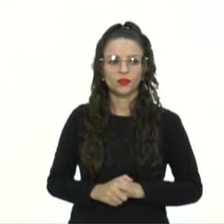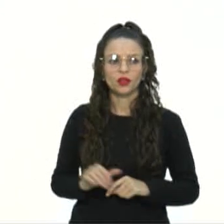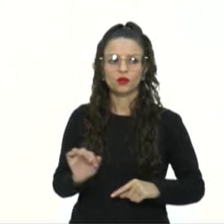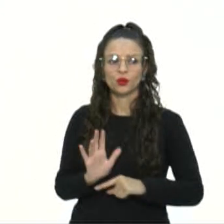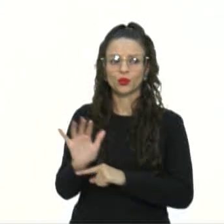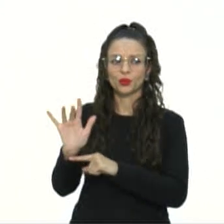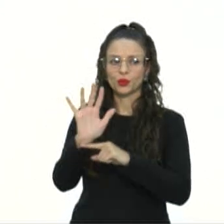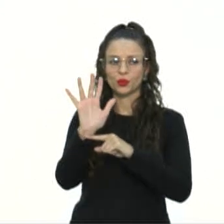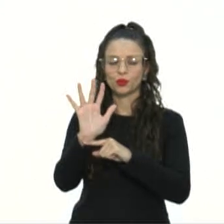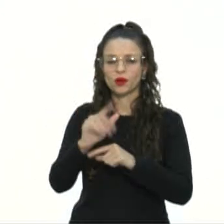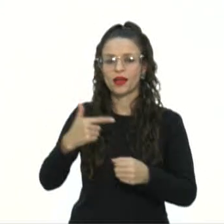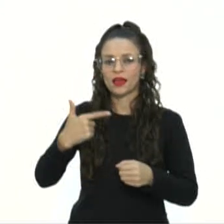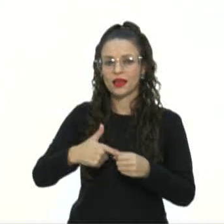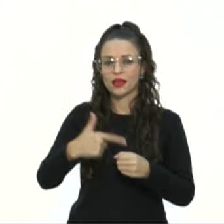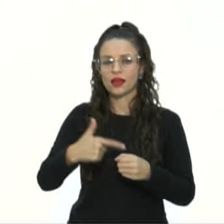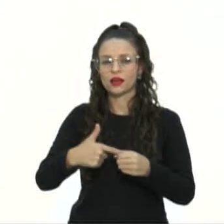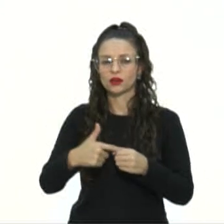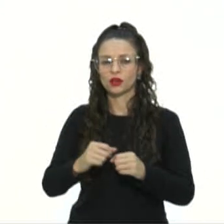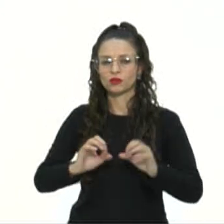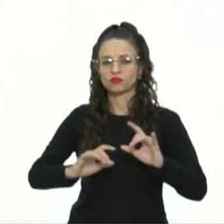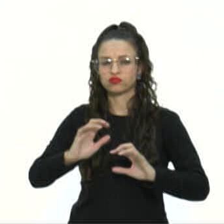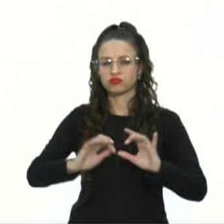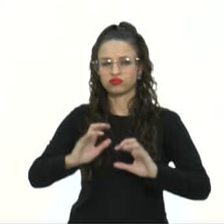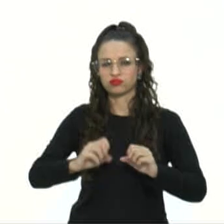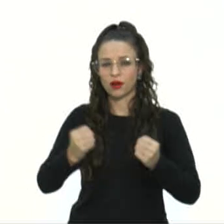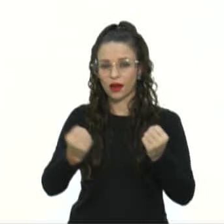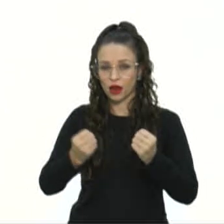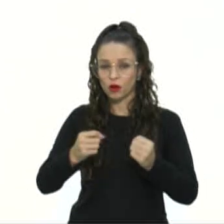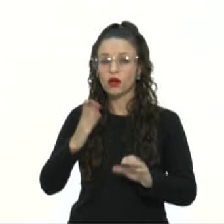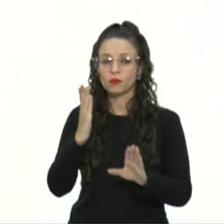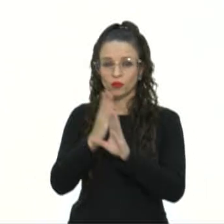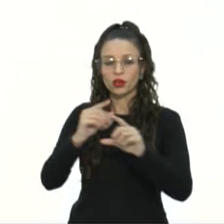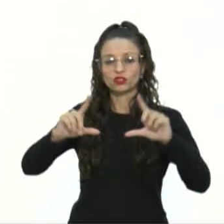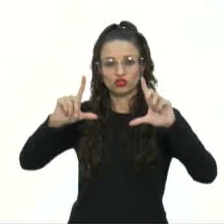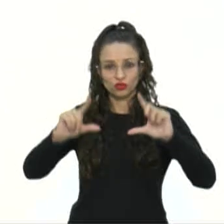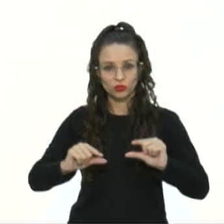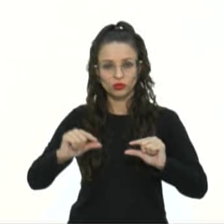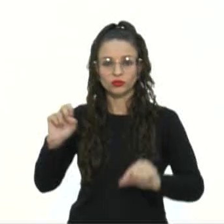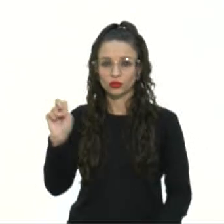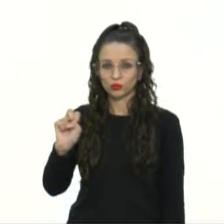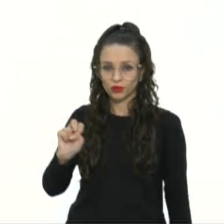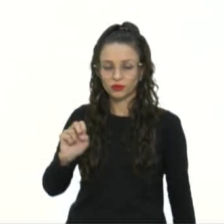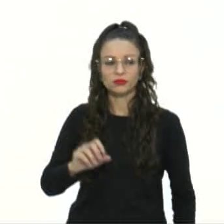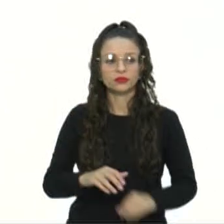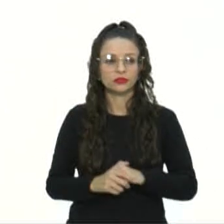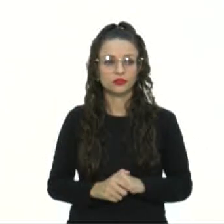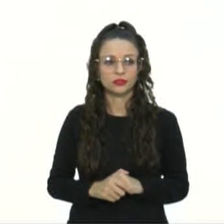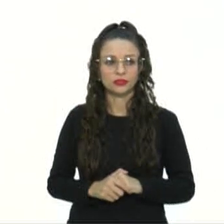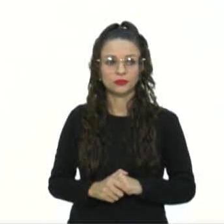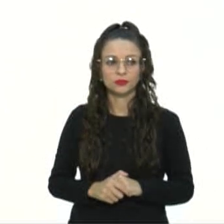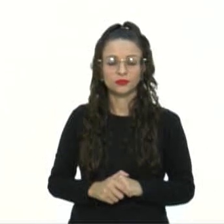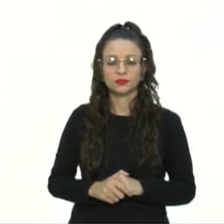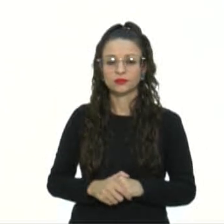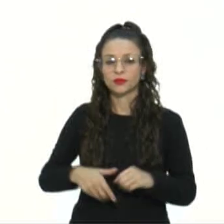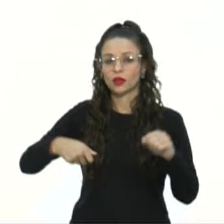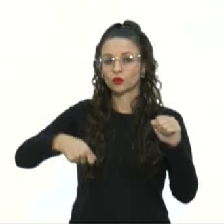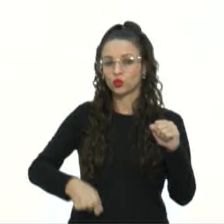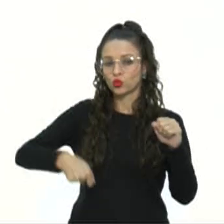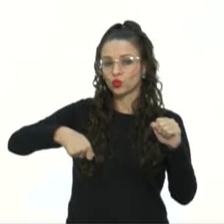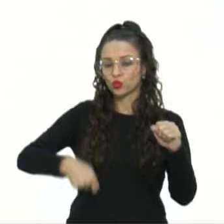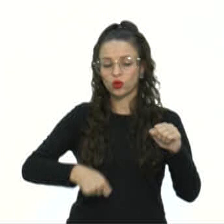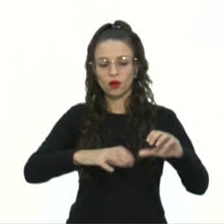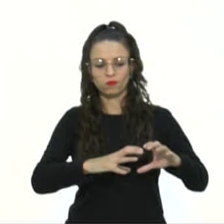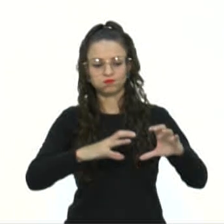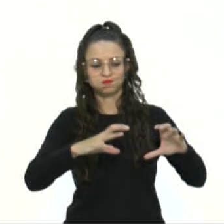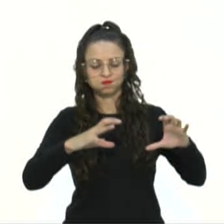álcool no carburador do carro se dá com diminuição de entropia. 4. Ao bombearmos ar para encher um pneu, ocorre